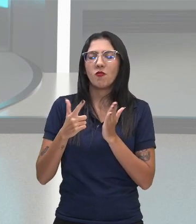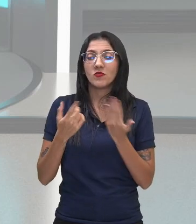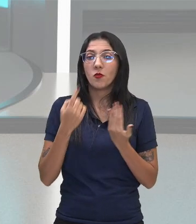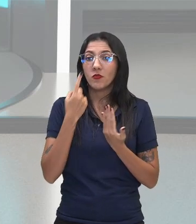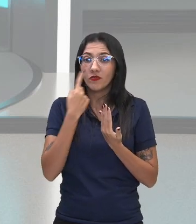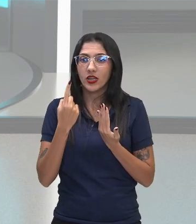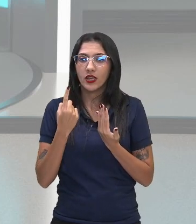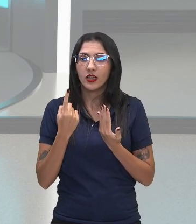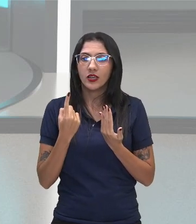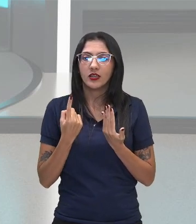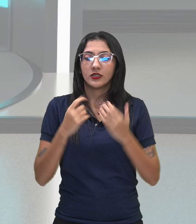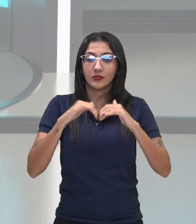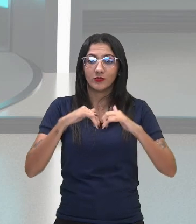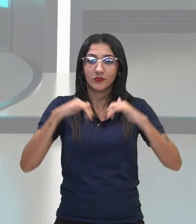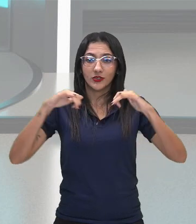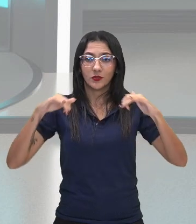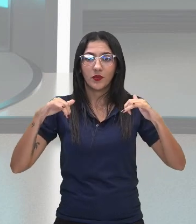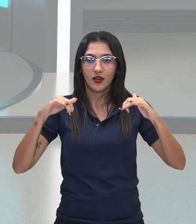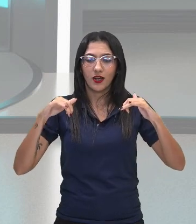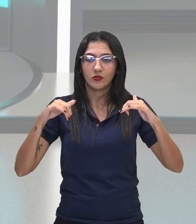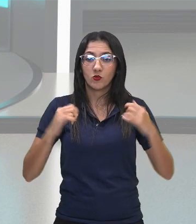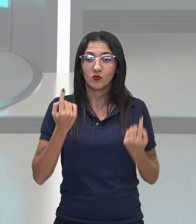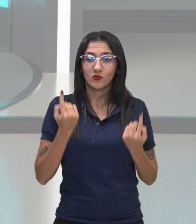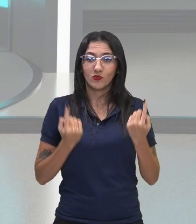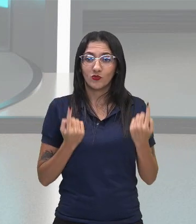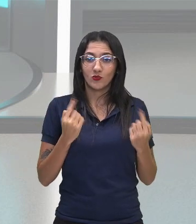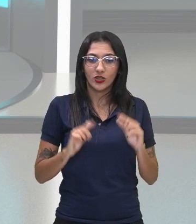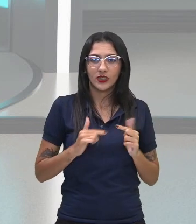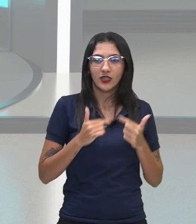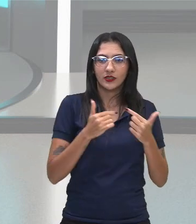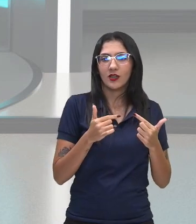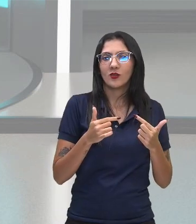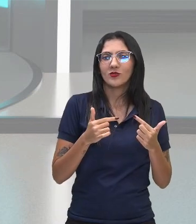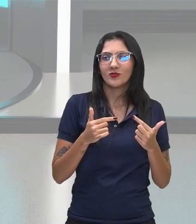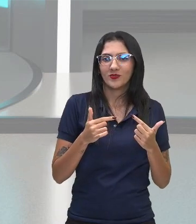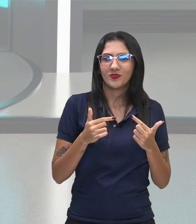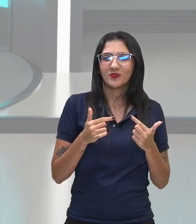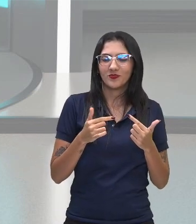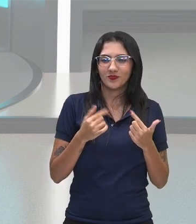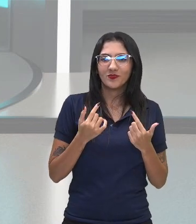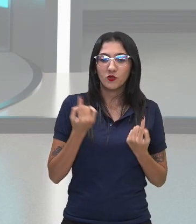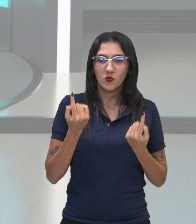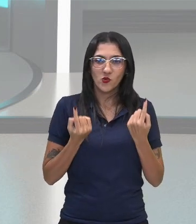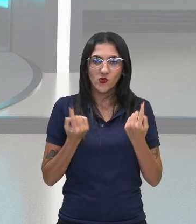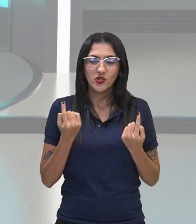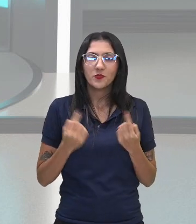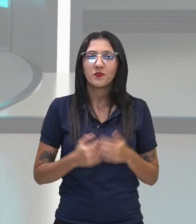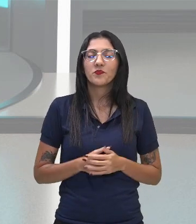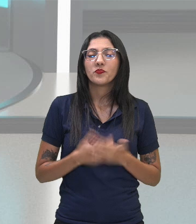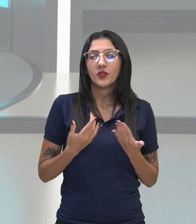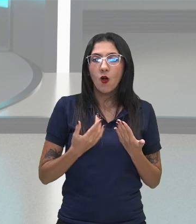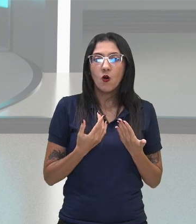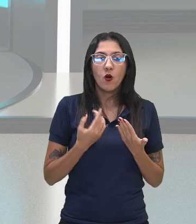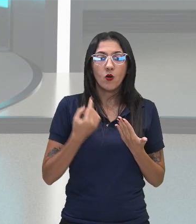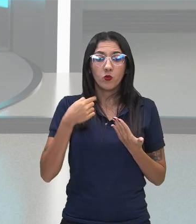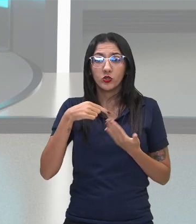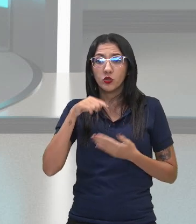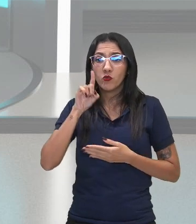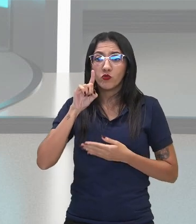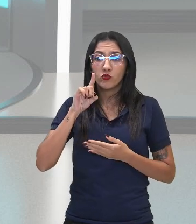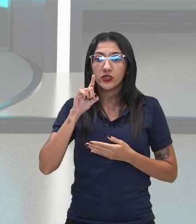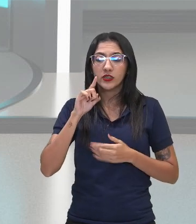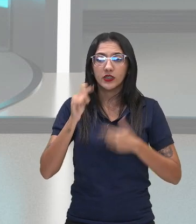ação que aconteceu antes de outra. Entendeu? Então, quando saí para trabalhar é uma